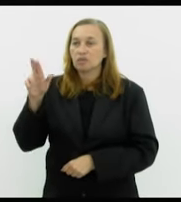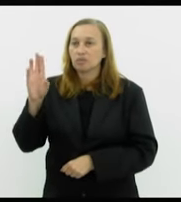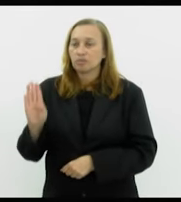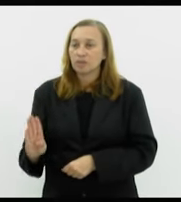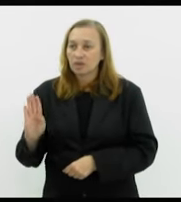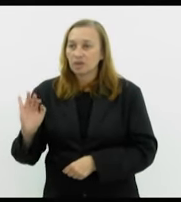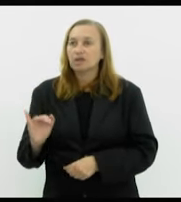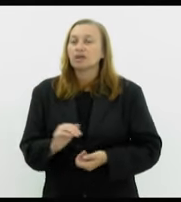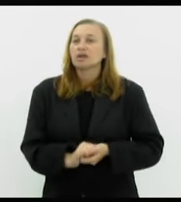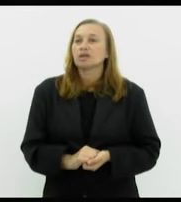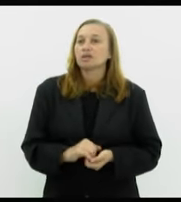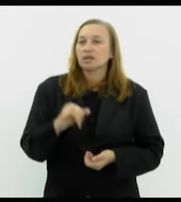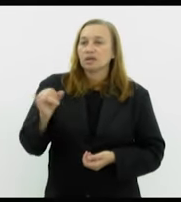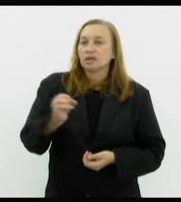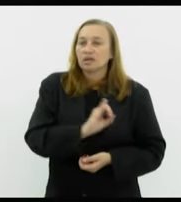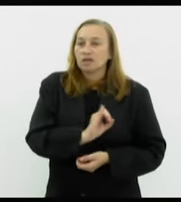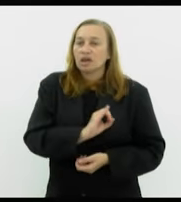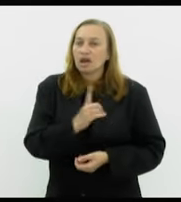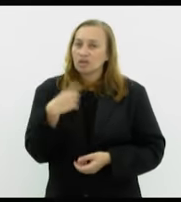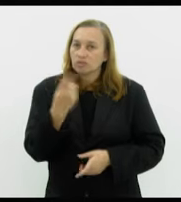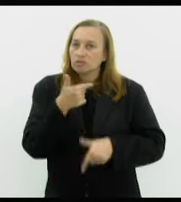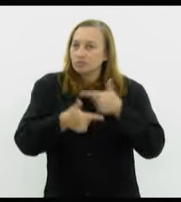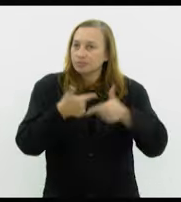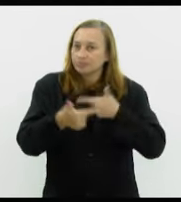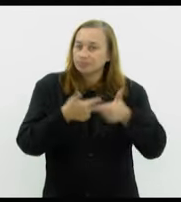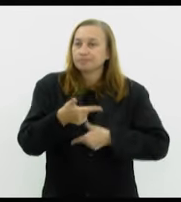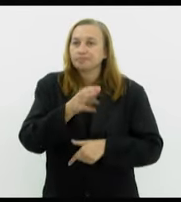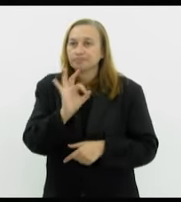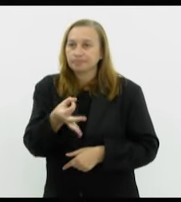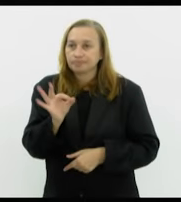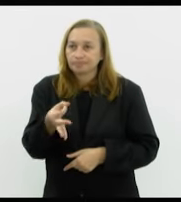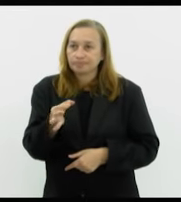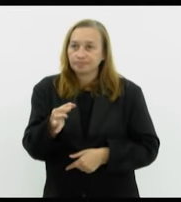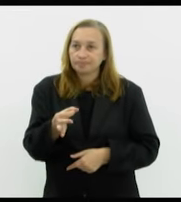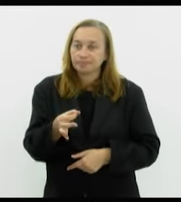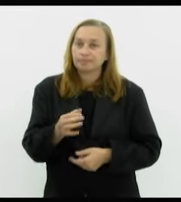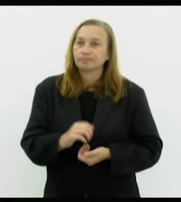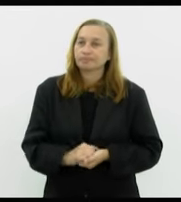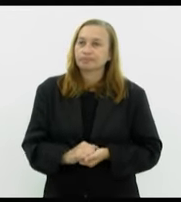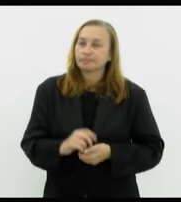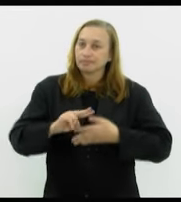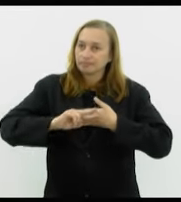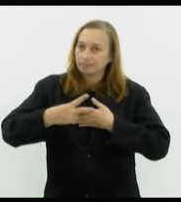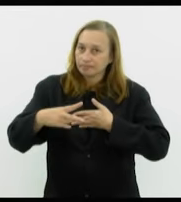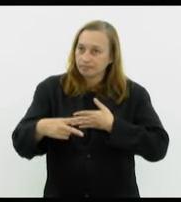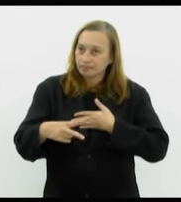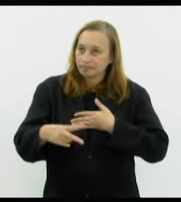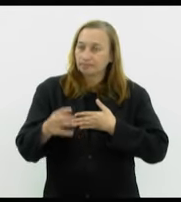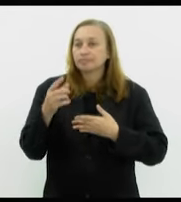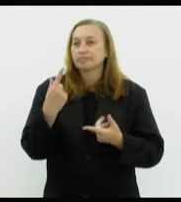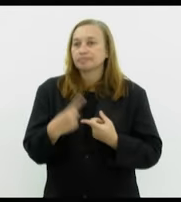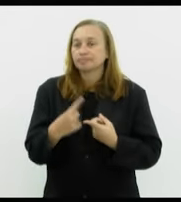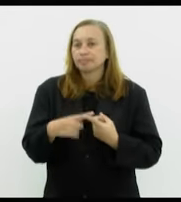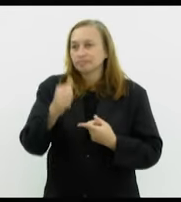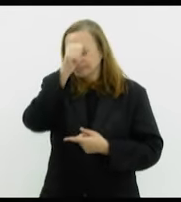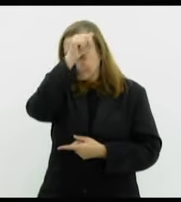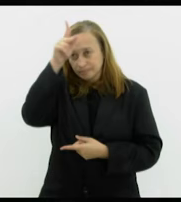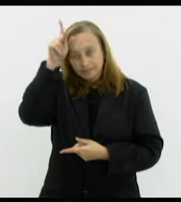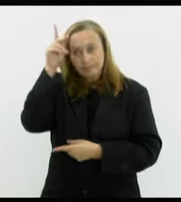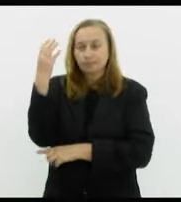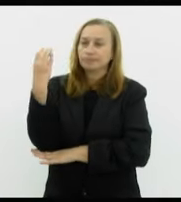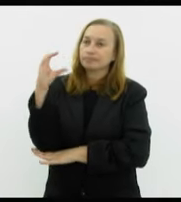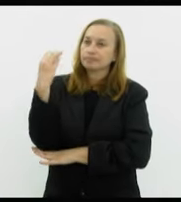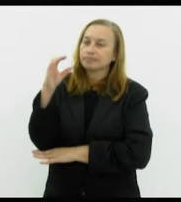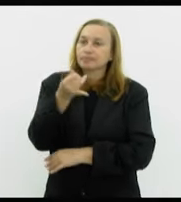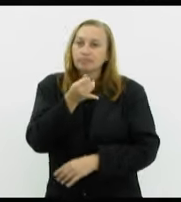A gente pode dizer que a nossa luta, ela certamente vai ter consequência, porque a Prefeitura de Niterói, por